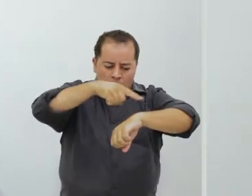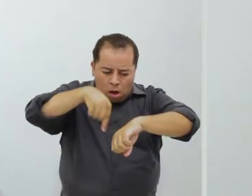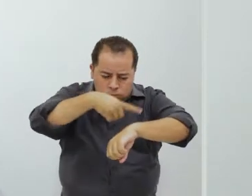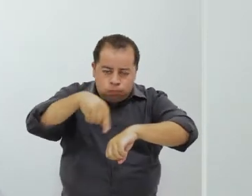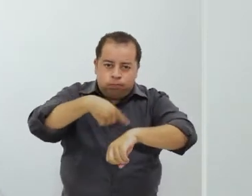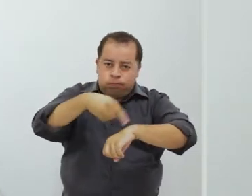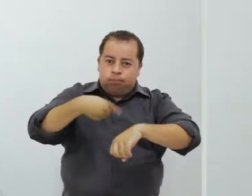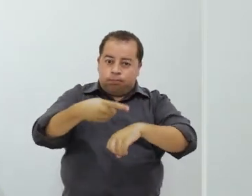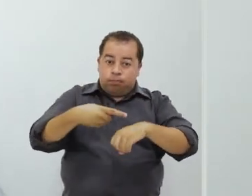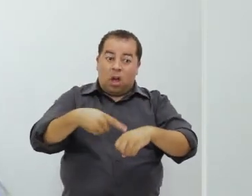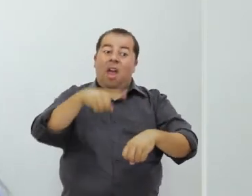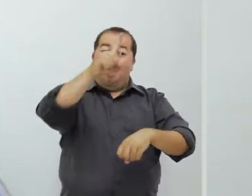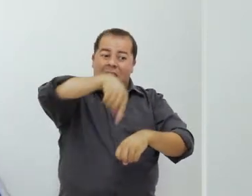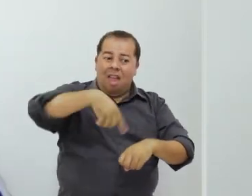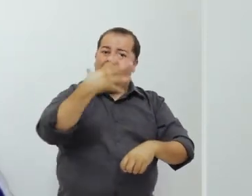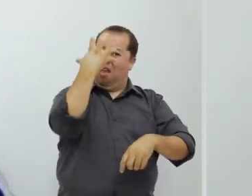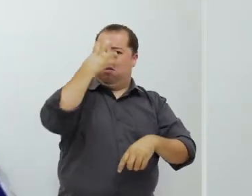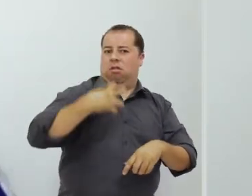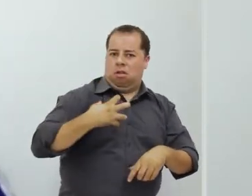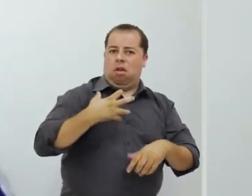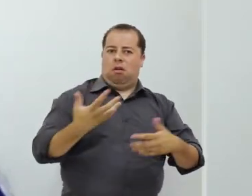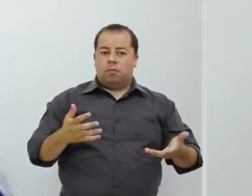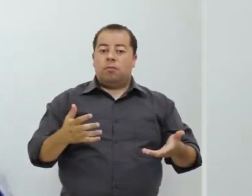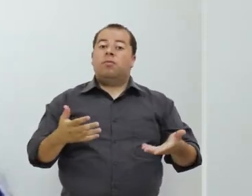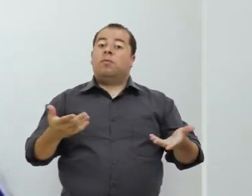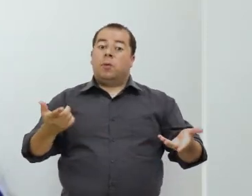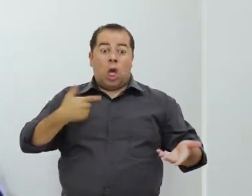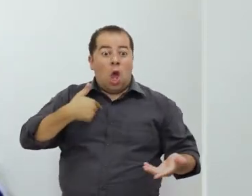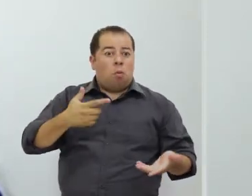estudos, então ele é um curso muito sério, é um curso que